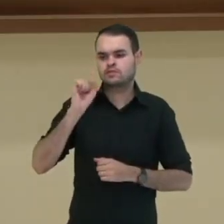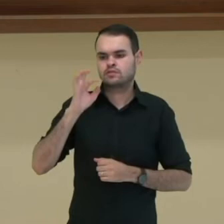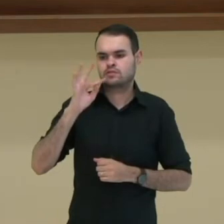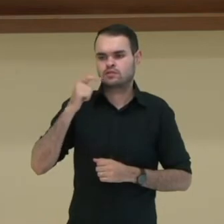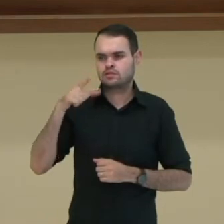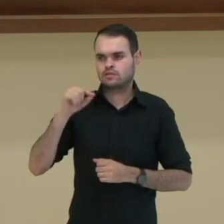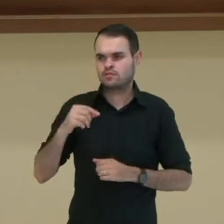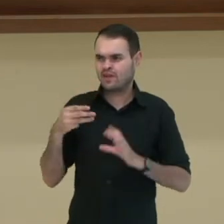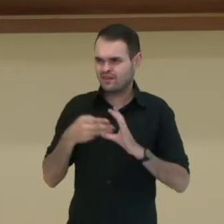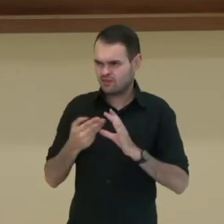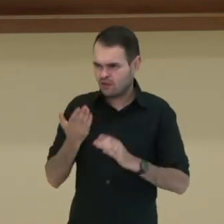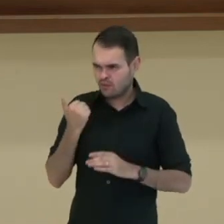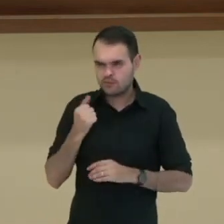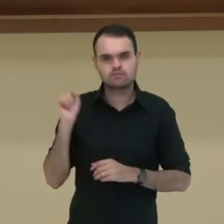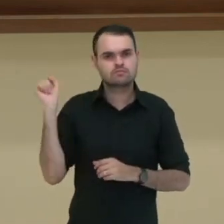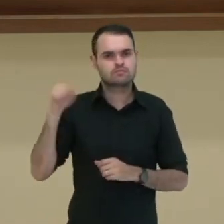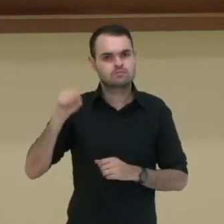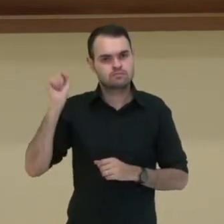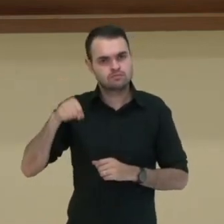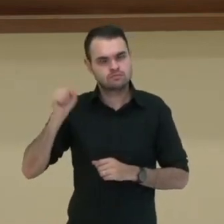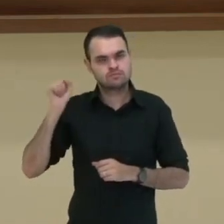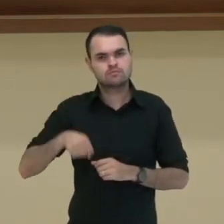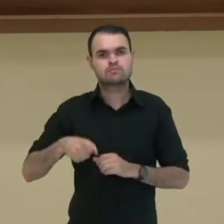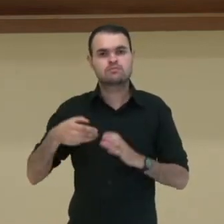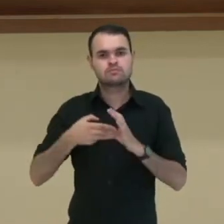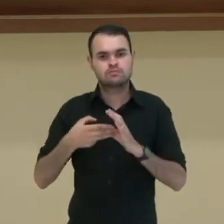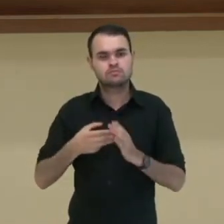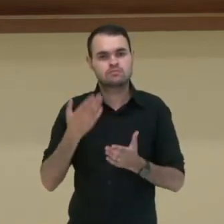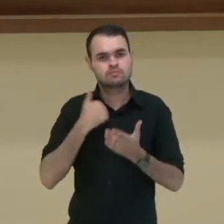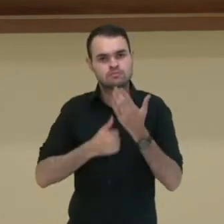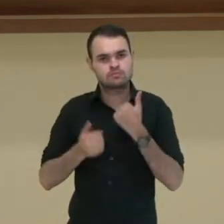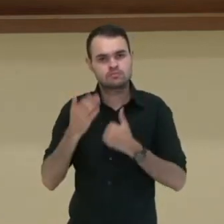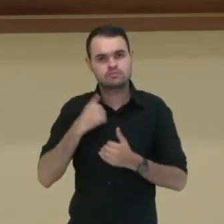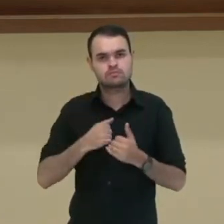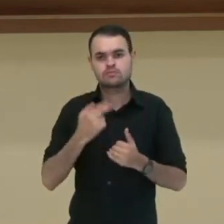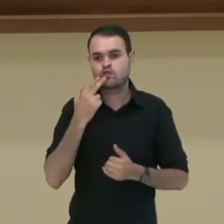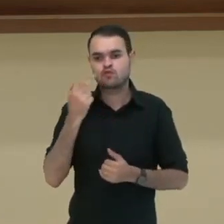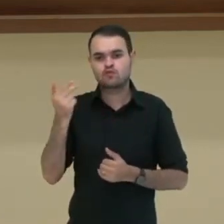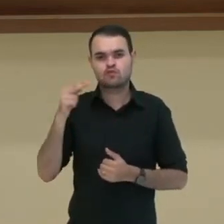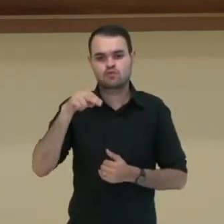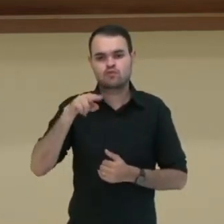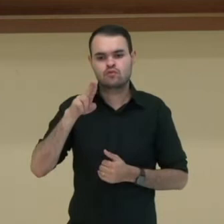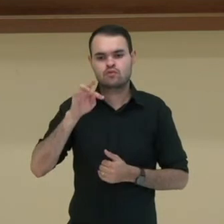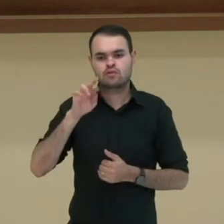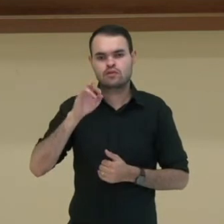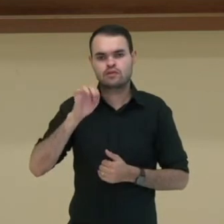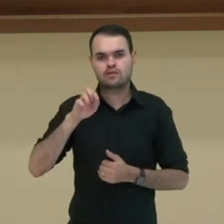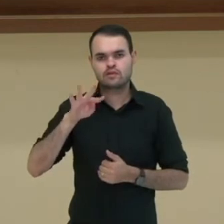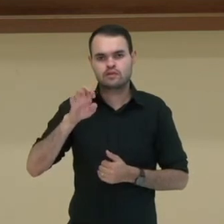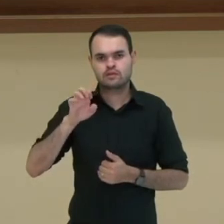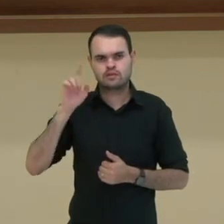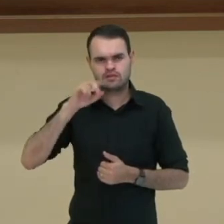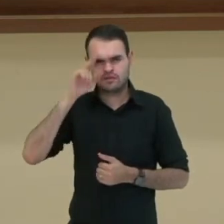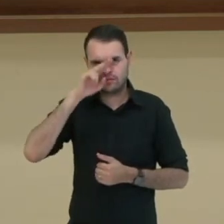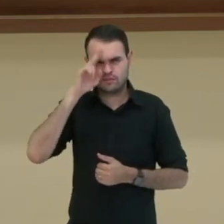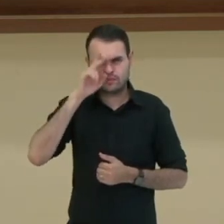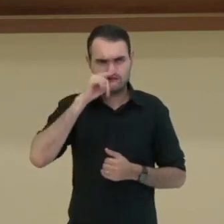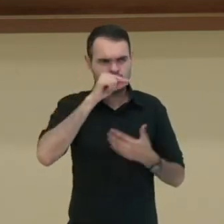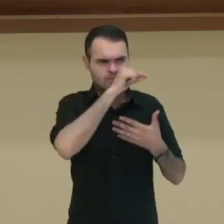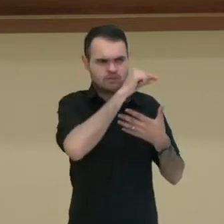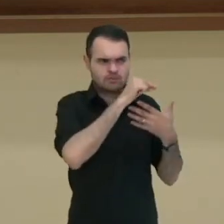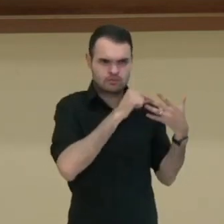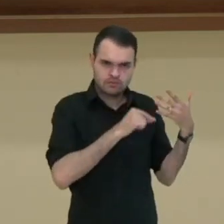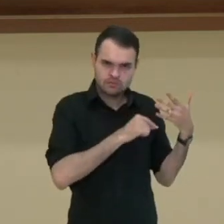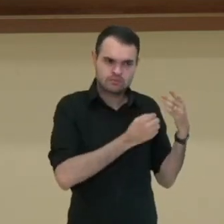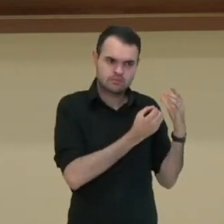alimenta? Opa, claro que sim! Os nutrientes, recorda lá do retículo endoplasmático rugoso, do liso,